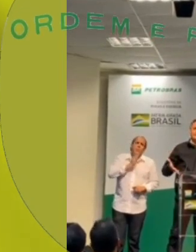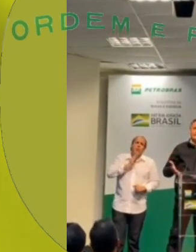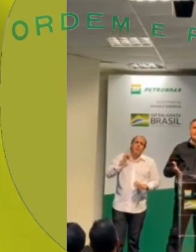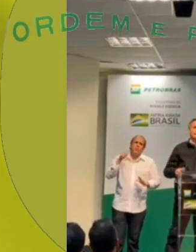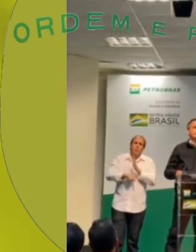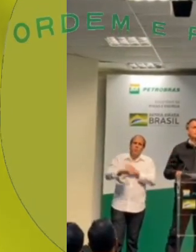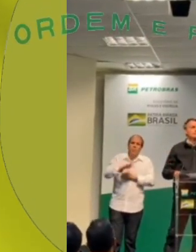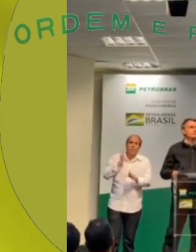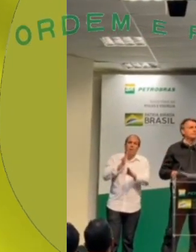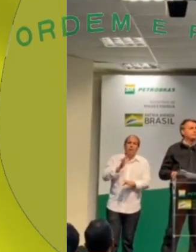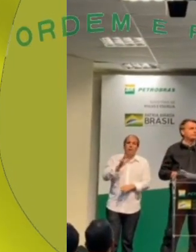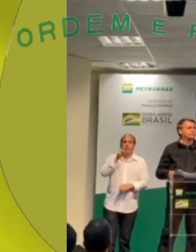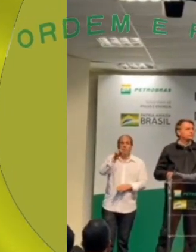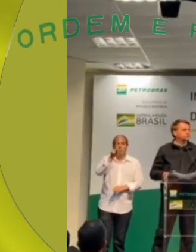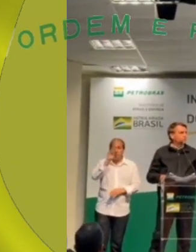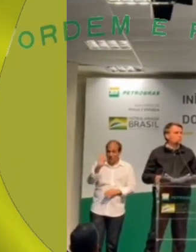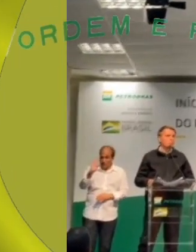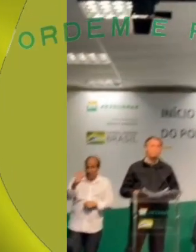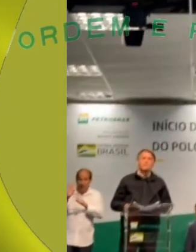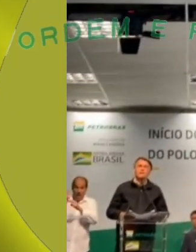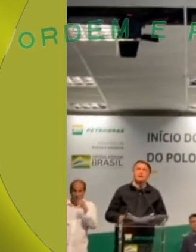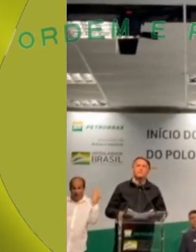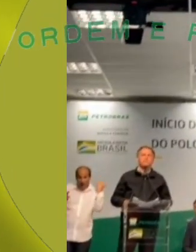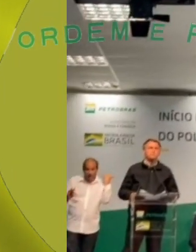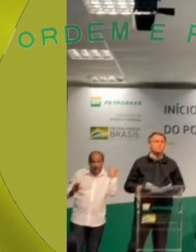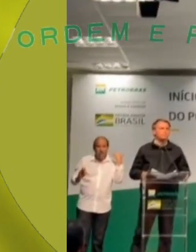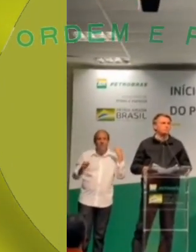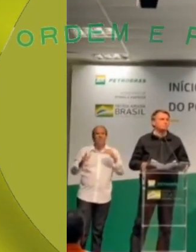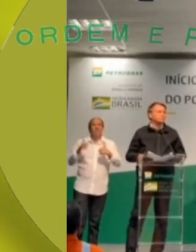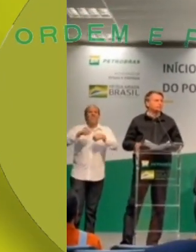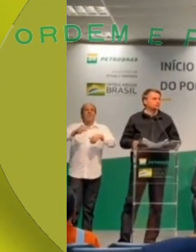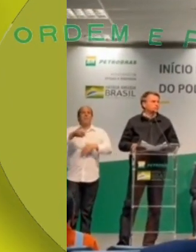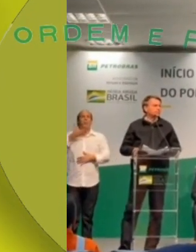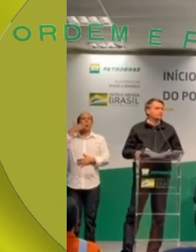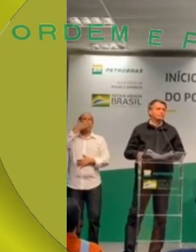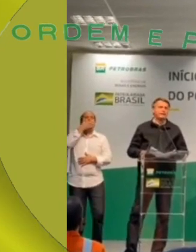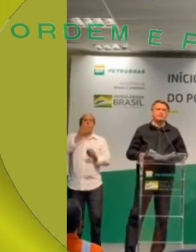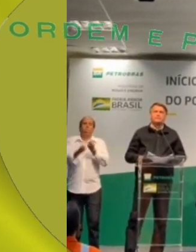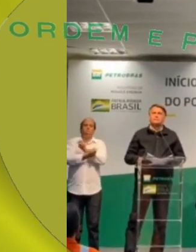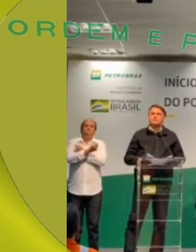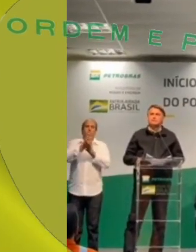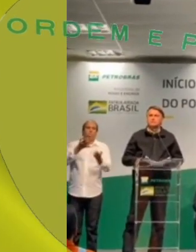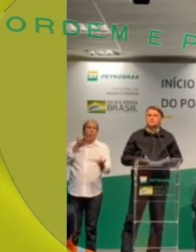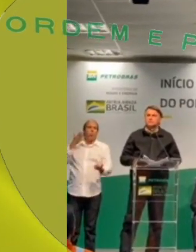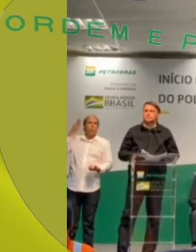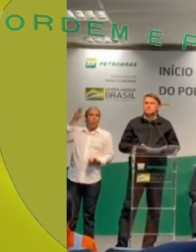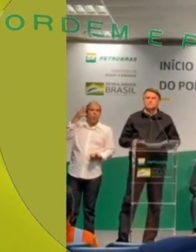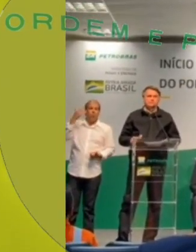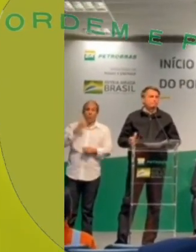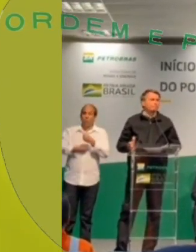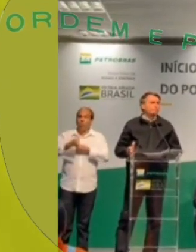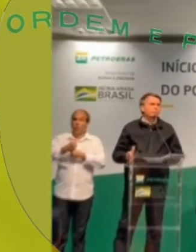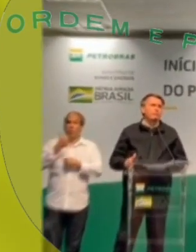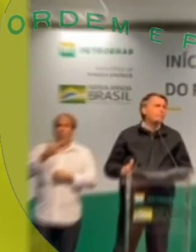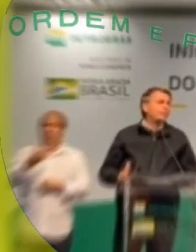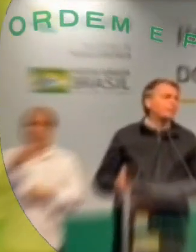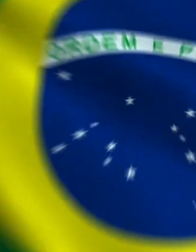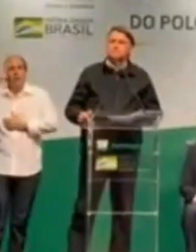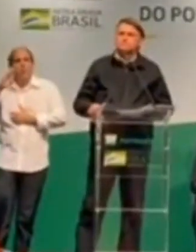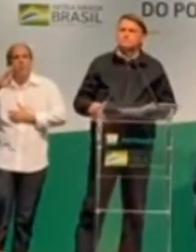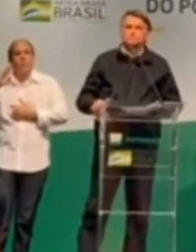Mas o PT, que chegou com um brilhante discurso em 2010, se